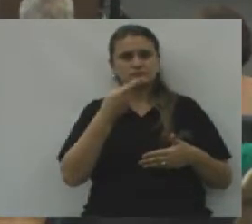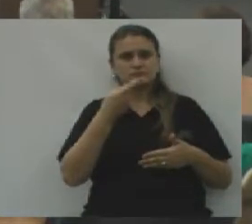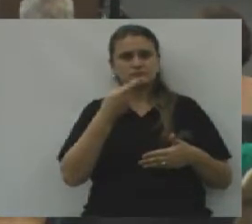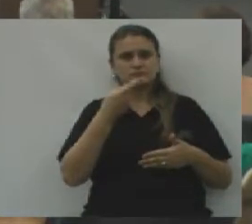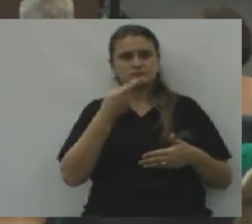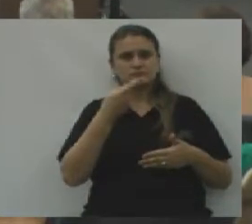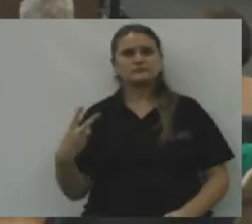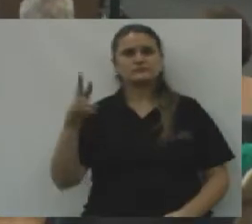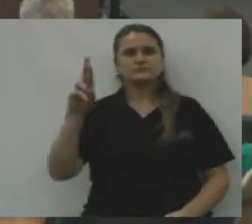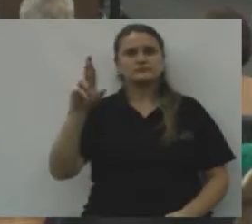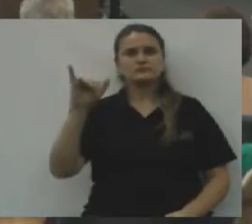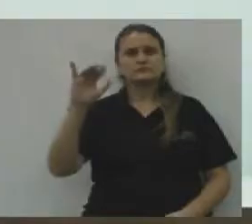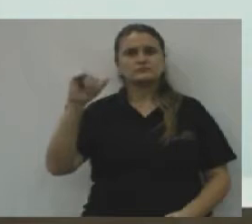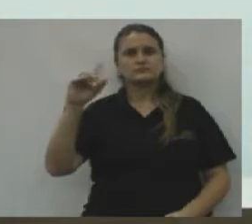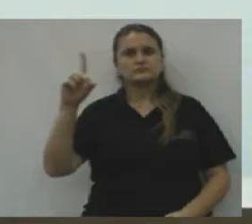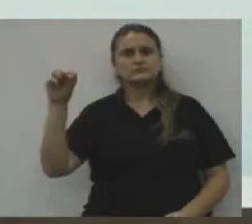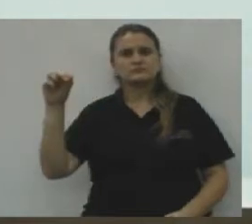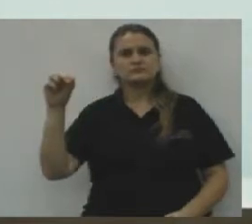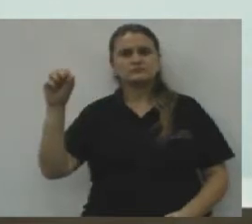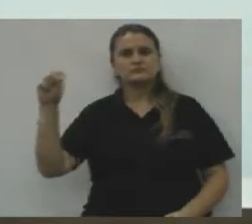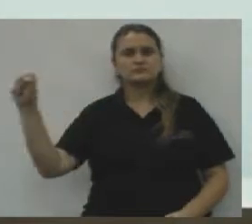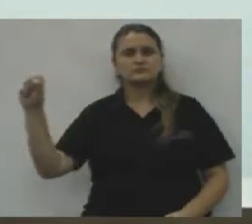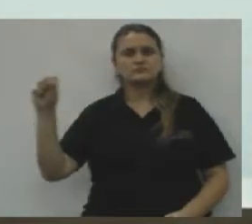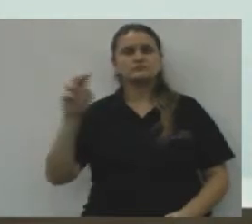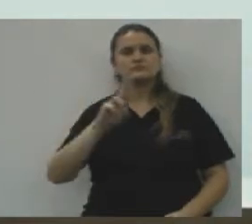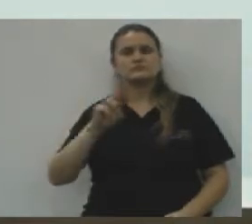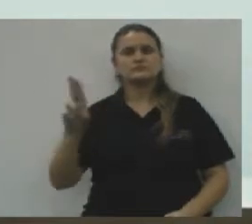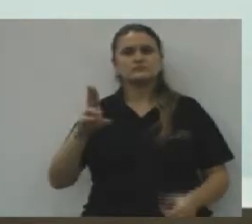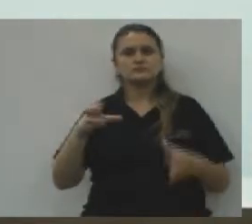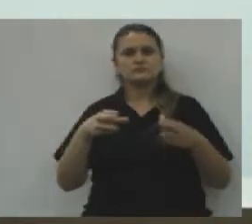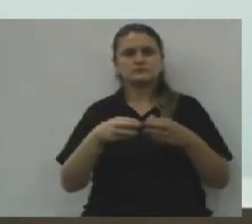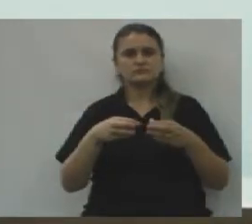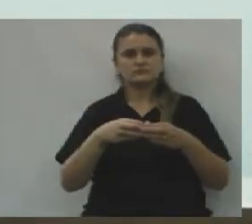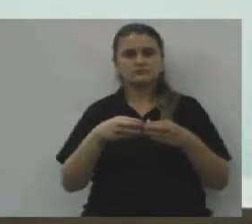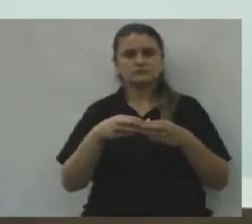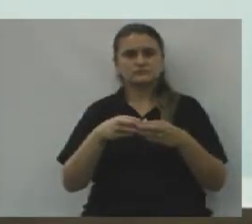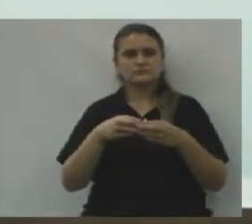vereador Sass, falando em nome das comissões.